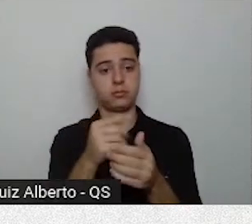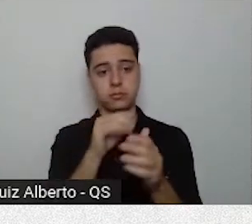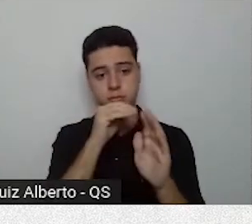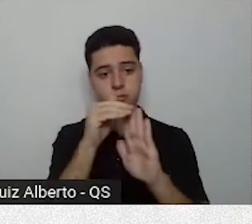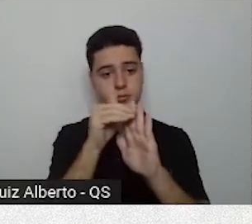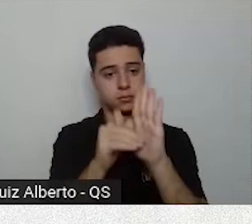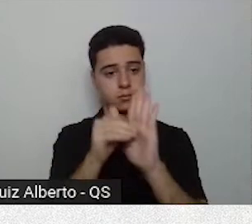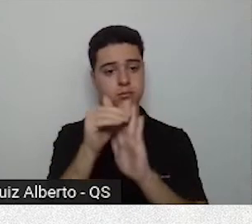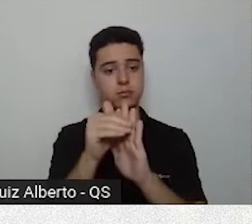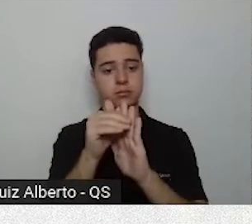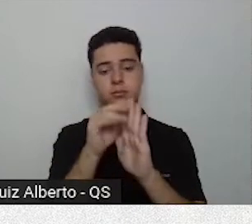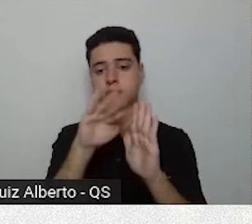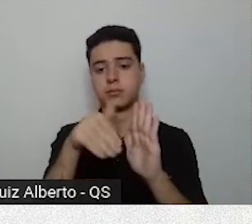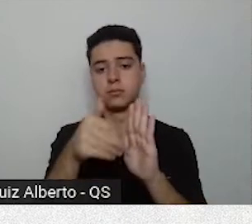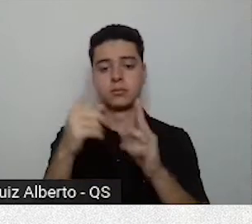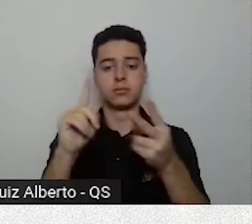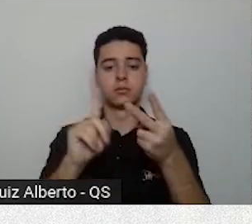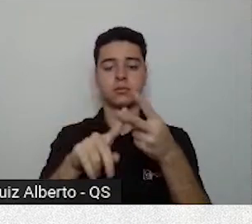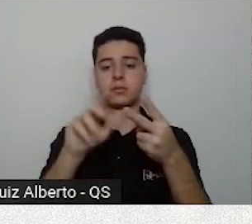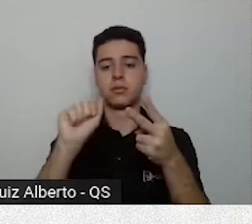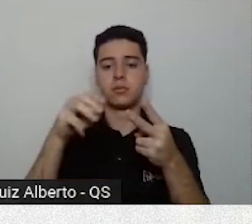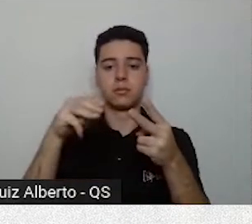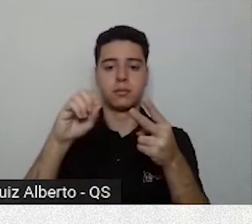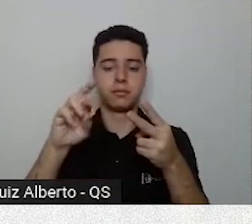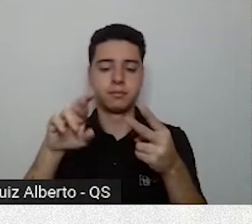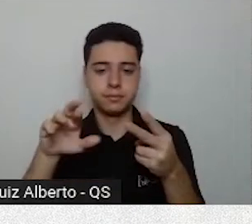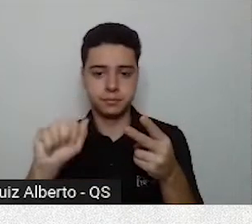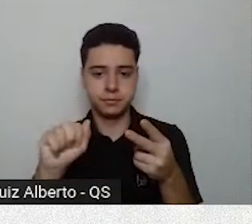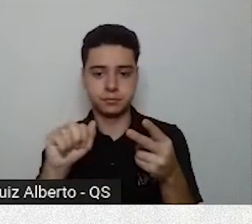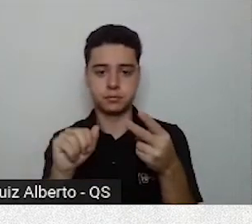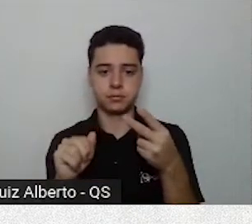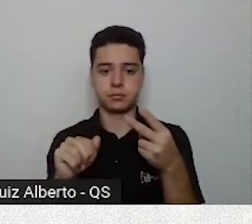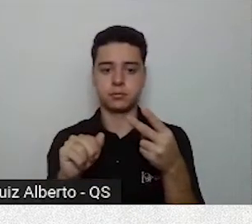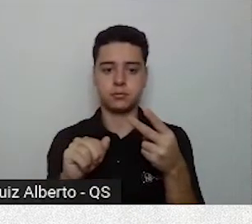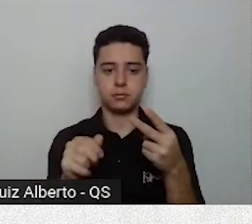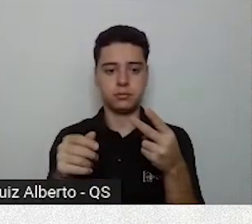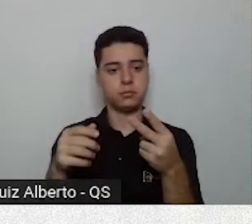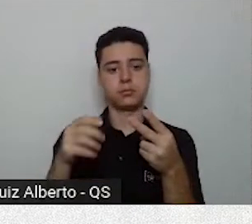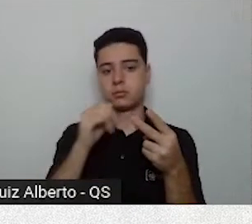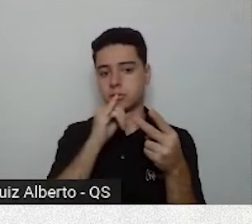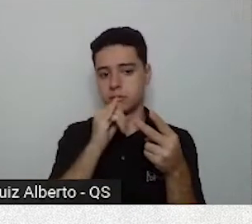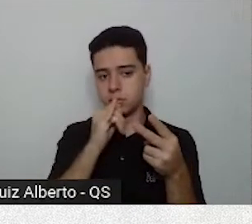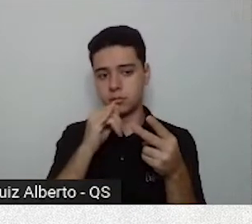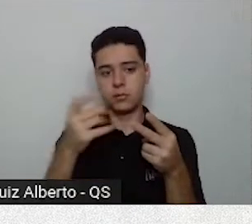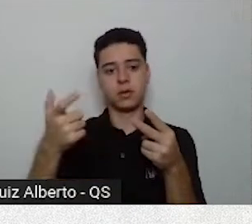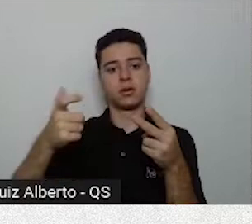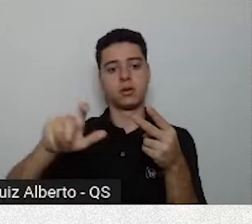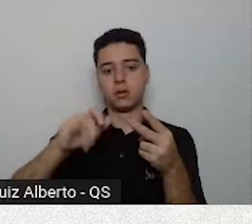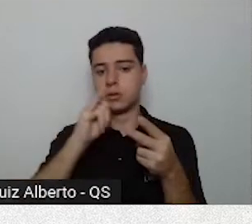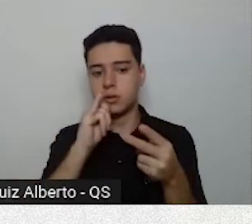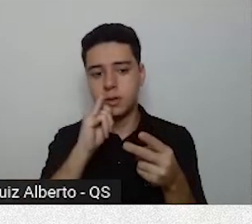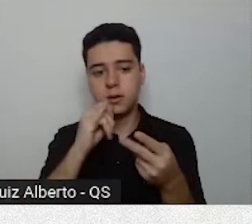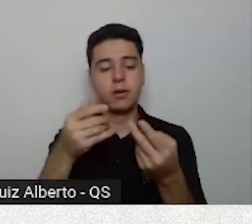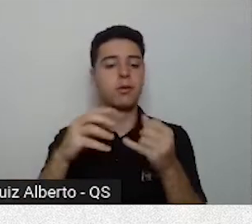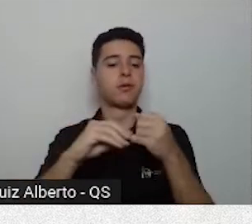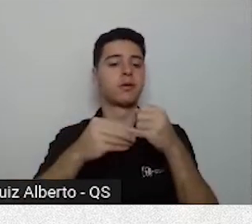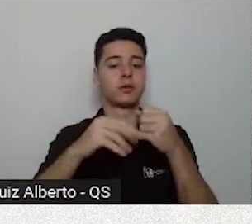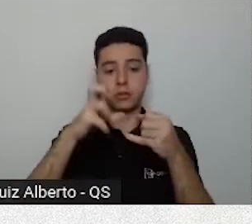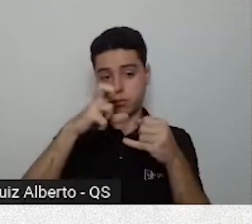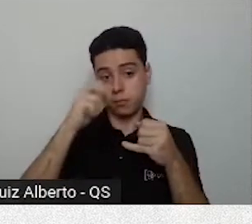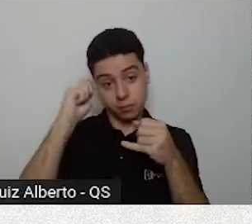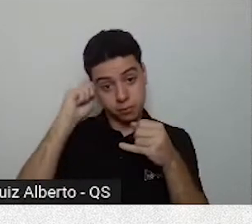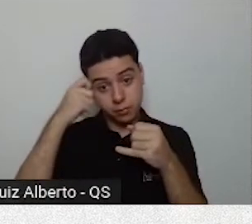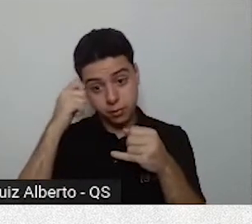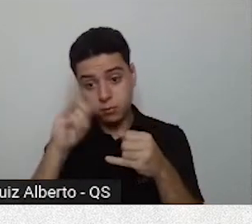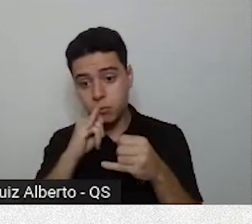segunda é a tinta de amora. A terceira é do caldo do feijão preto cozido com um pouquinho